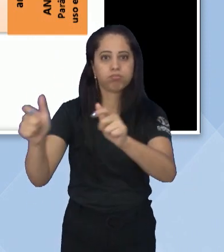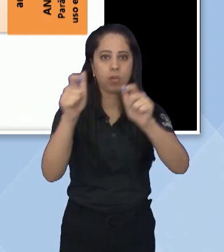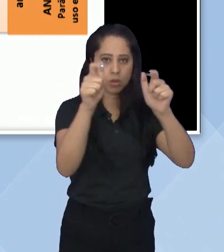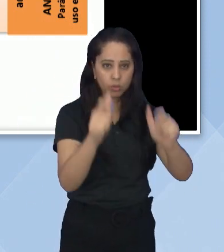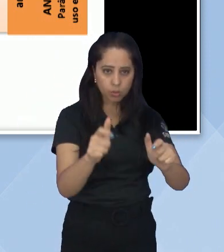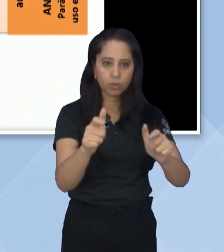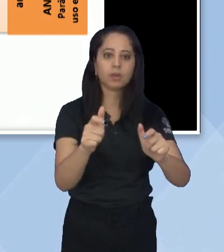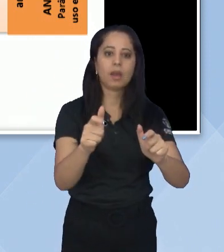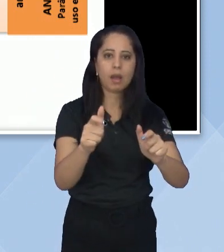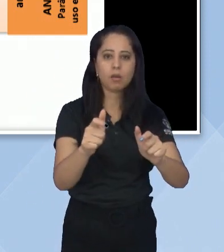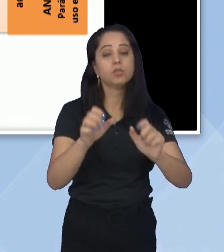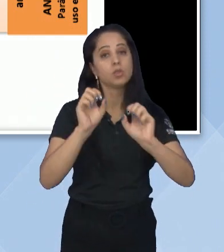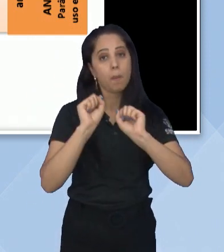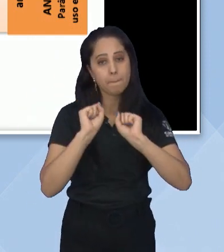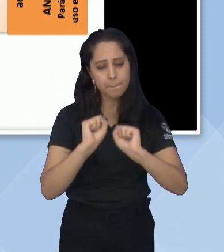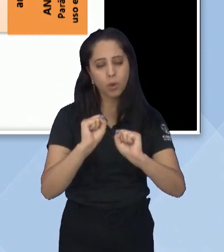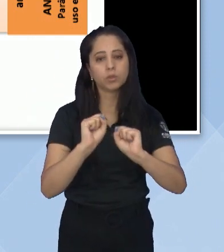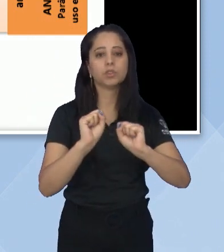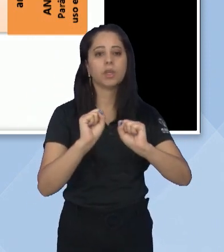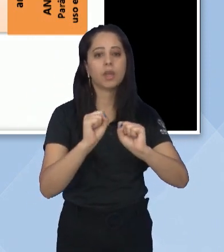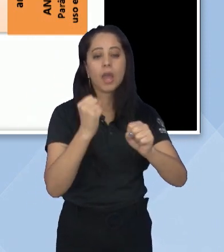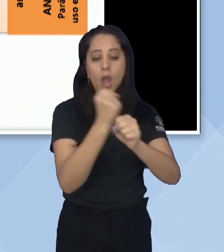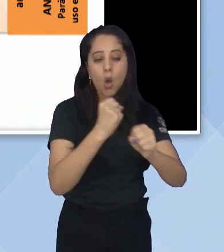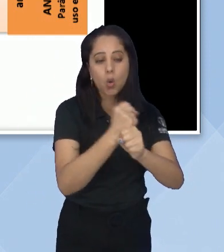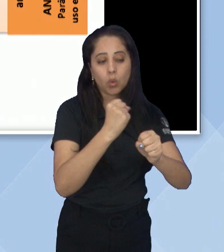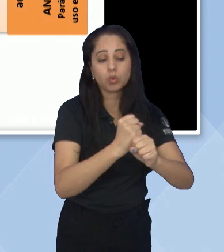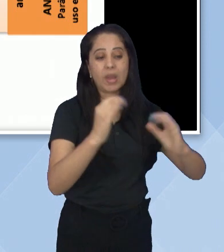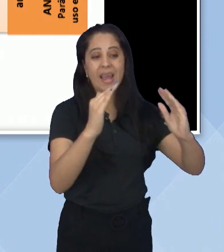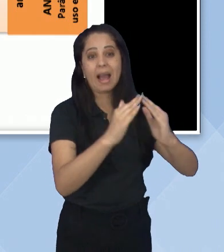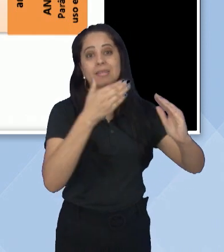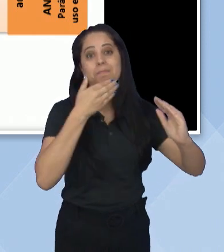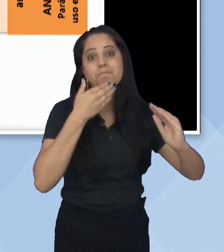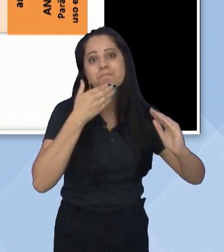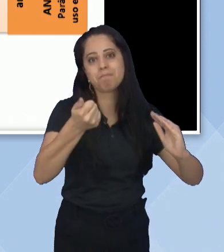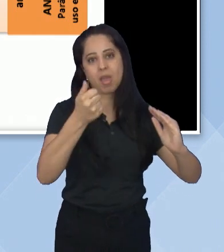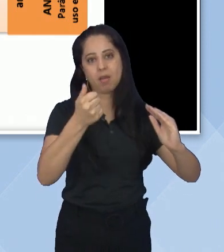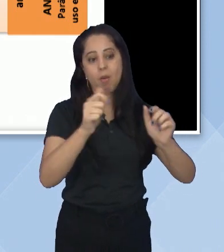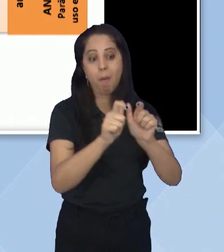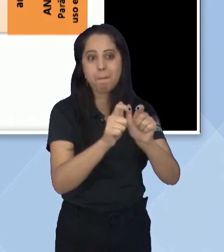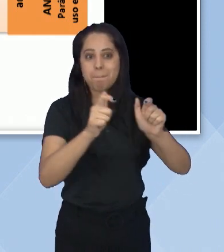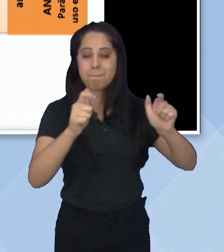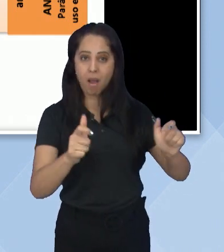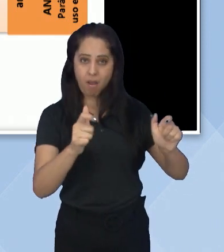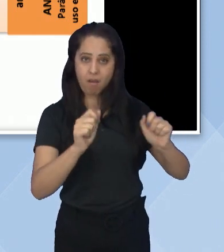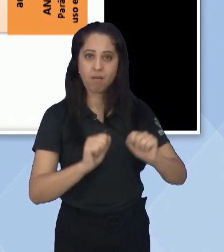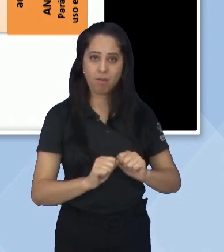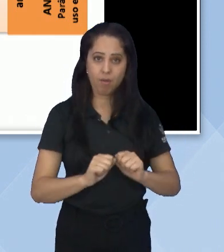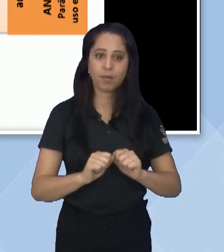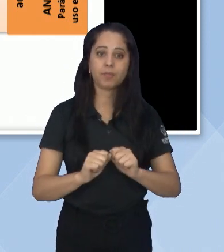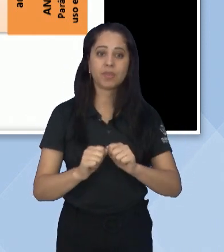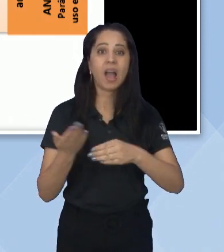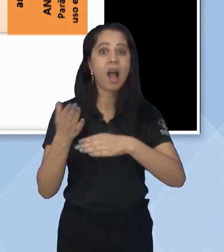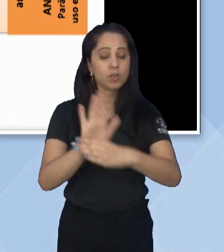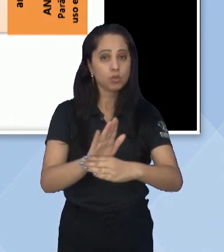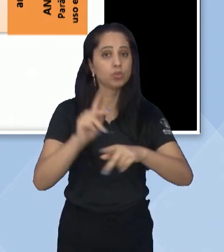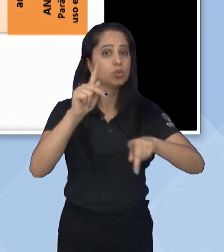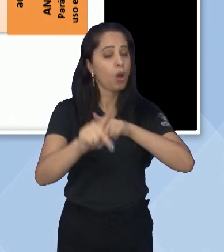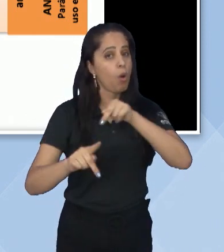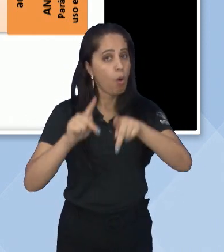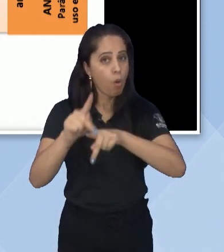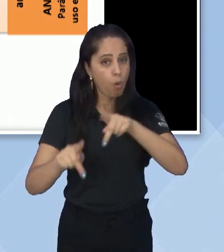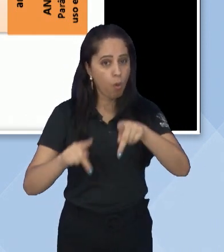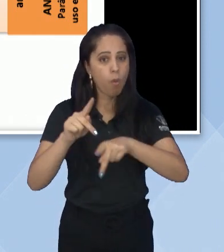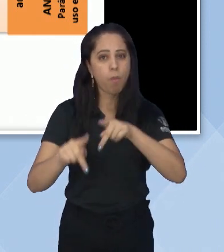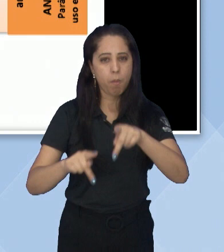situações alguns Empreendimentos um pouco melhores no sentido de um pouco melhor poder aquisitivo que ajuda Inclusive a população do seu